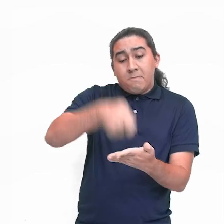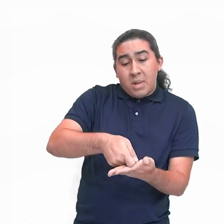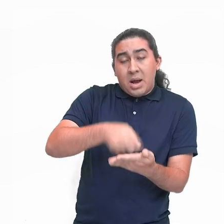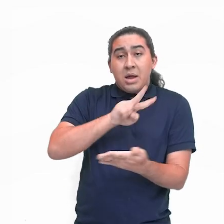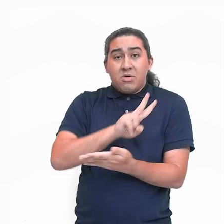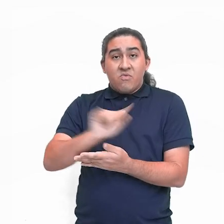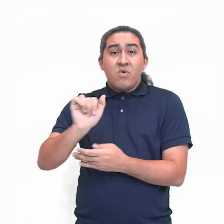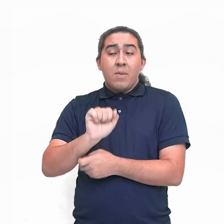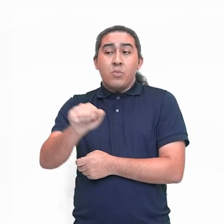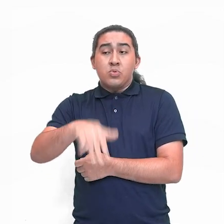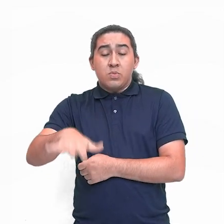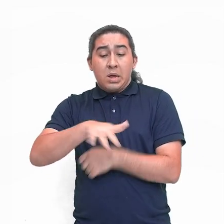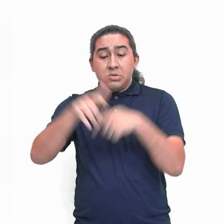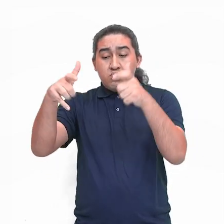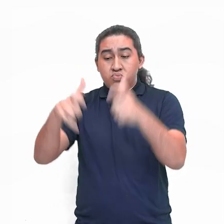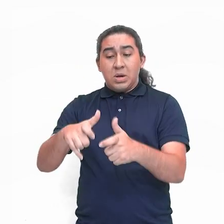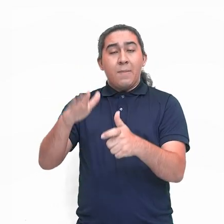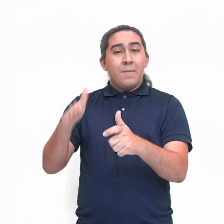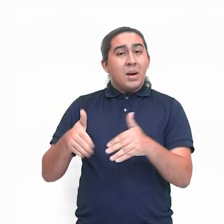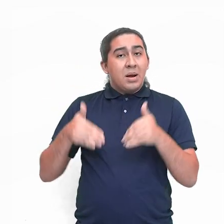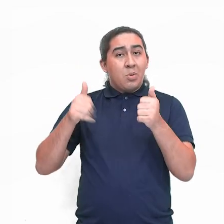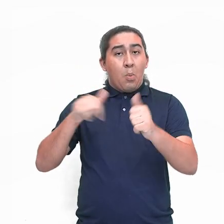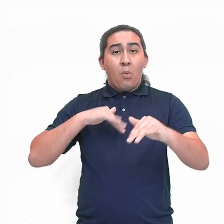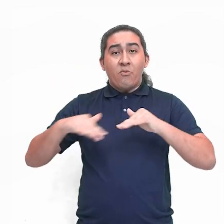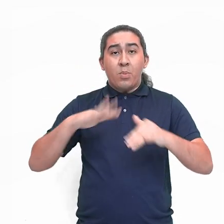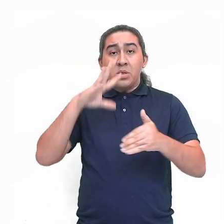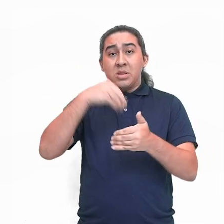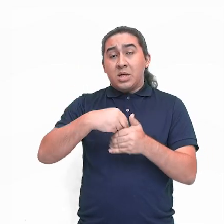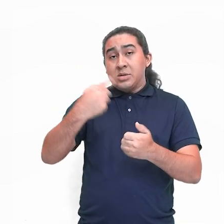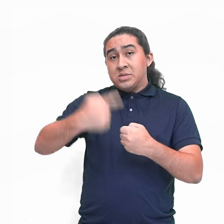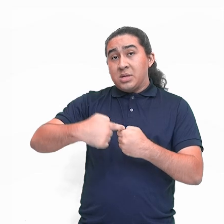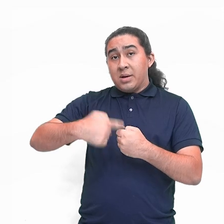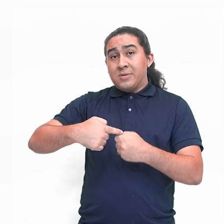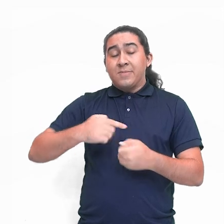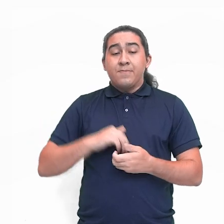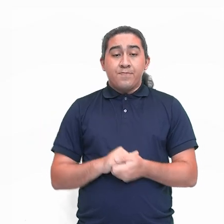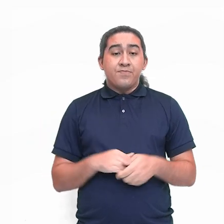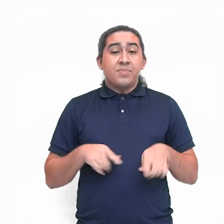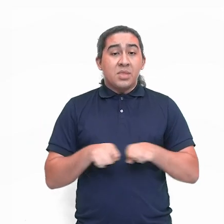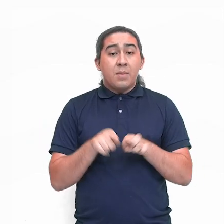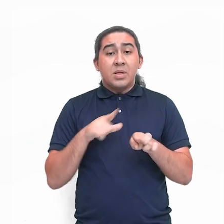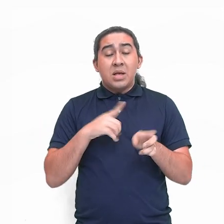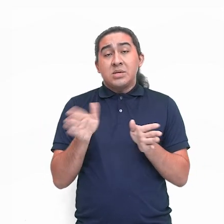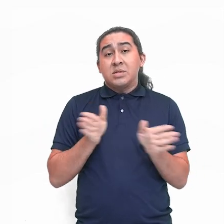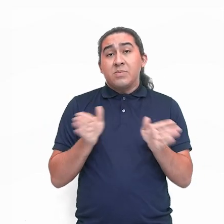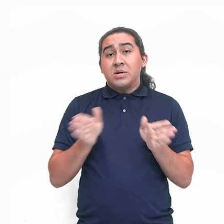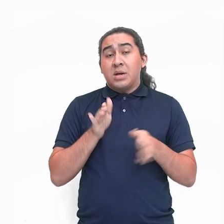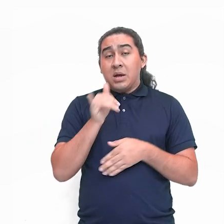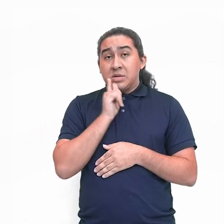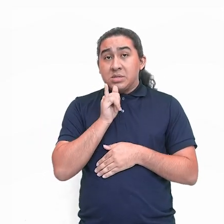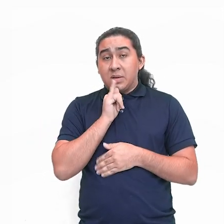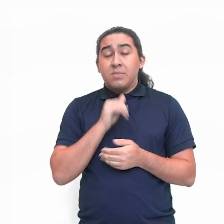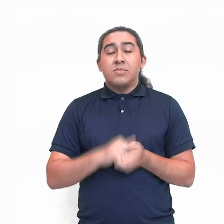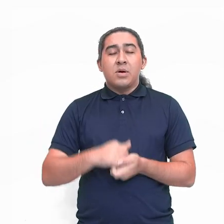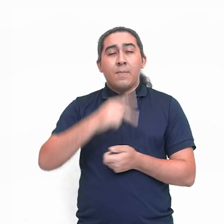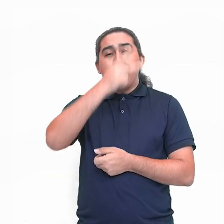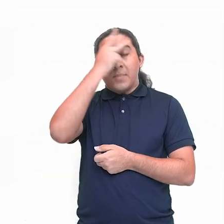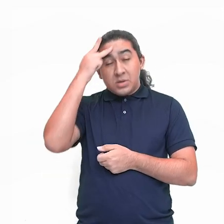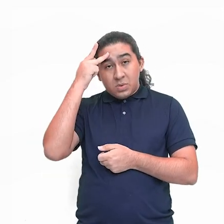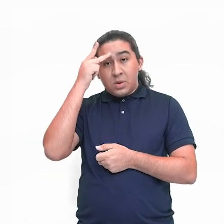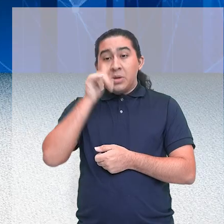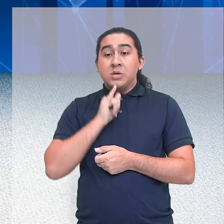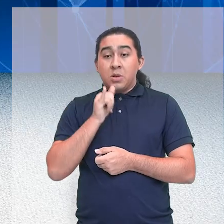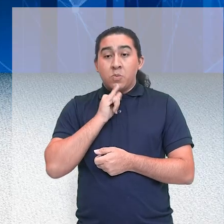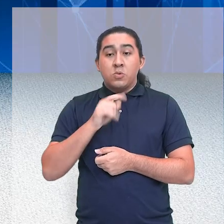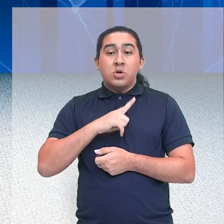essa melhor mobilidade dentro da cidade. E também a questão da acessibilidade, né, as pessoas, por exemplo,